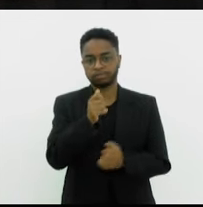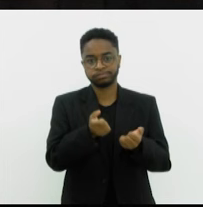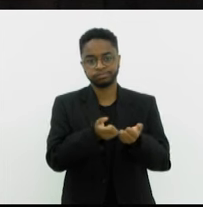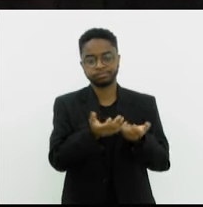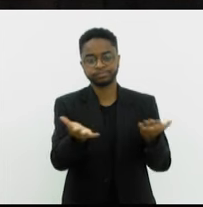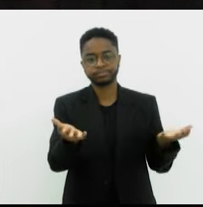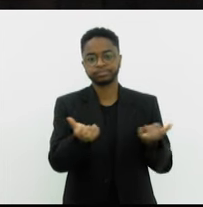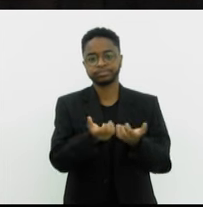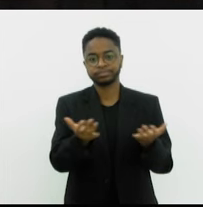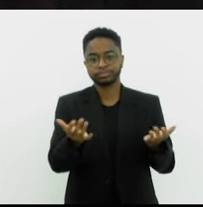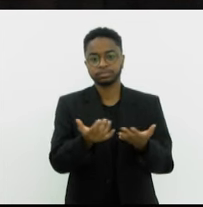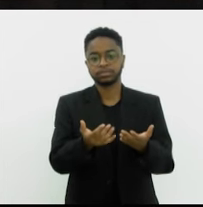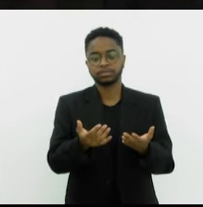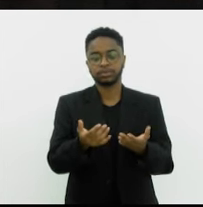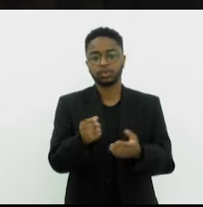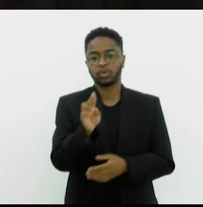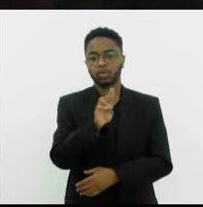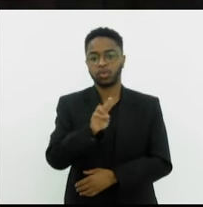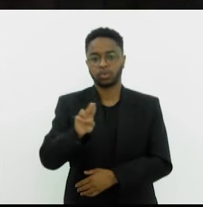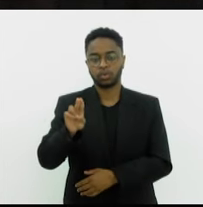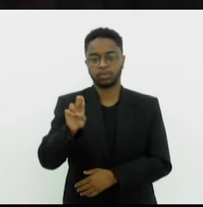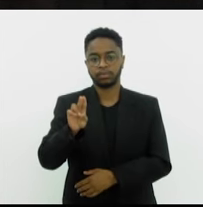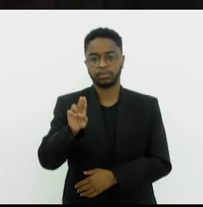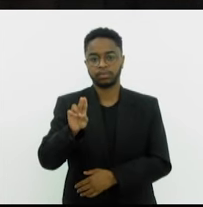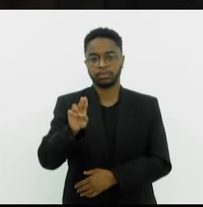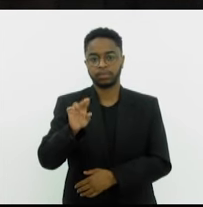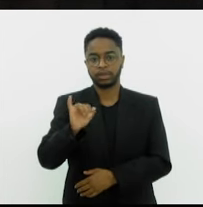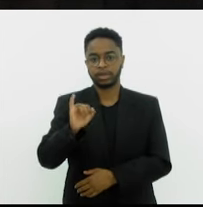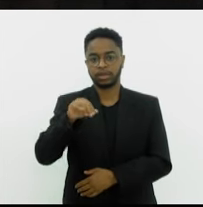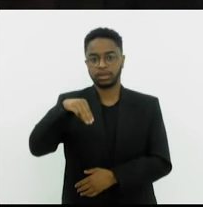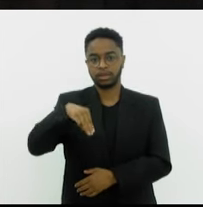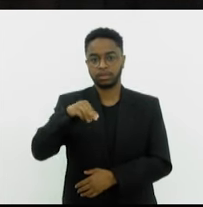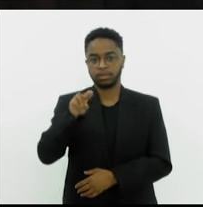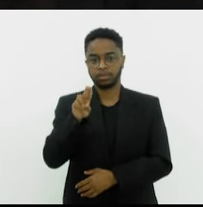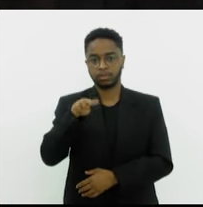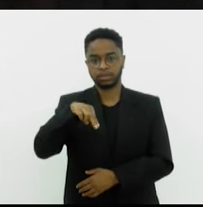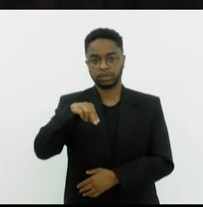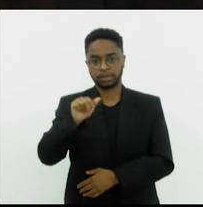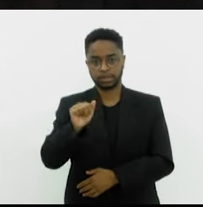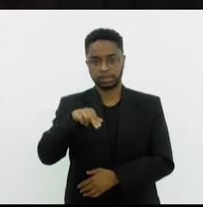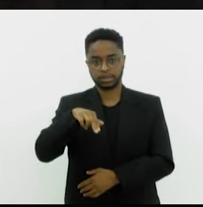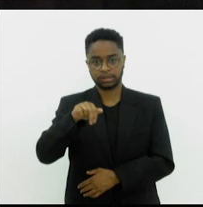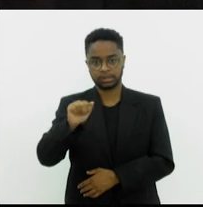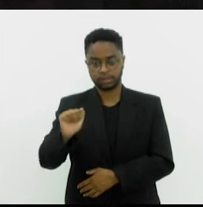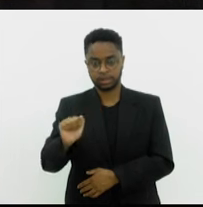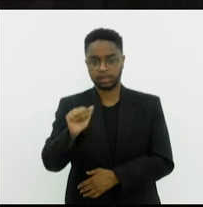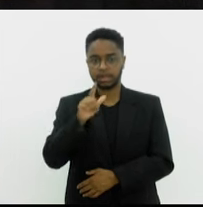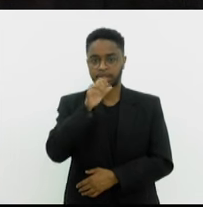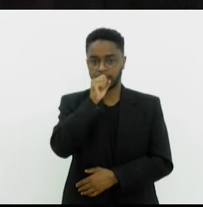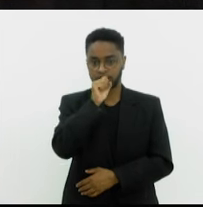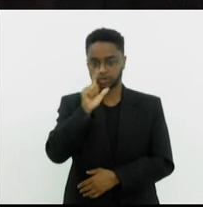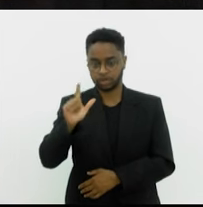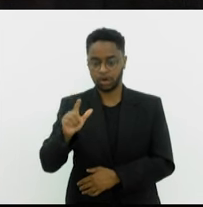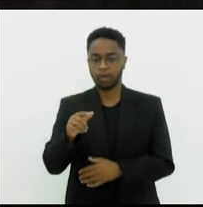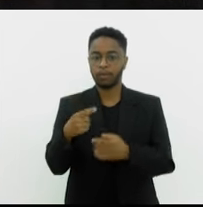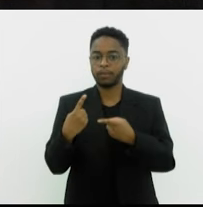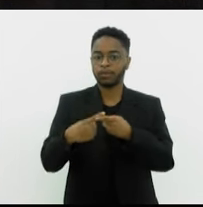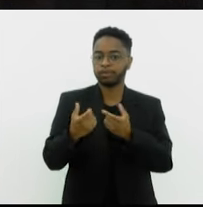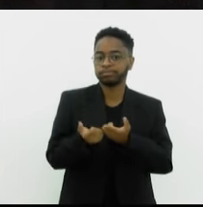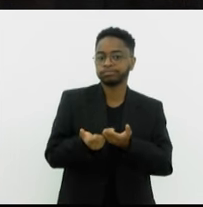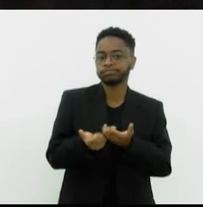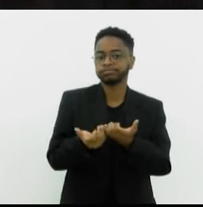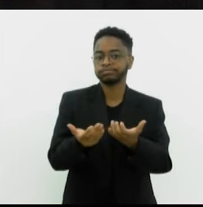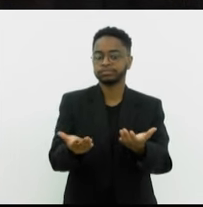água, denominado Imunana Laranjal, que fornece